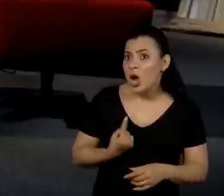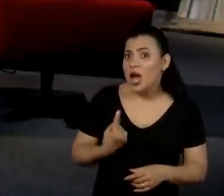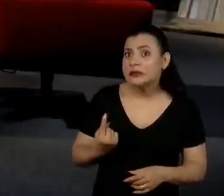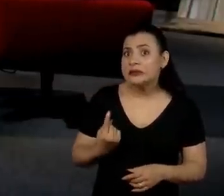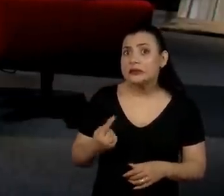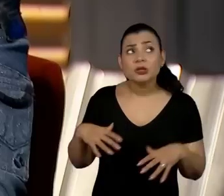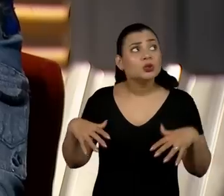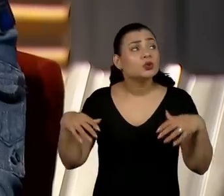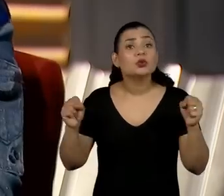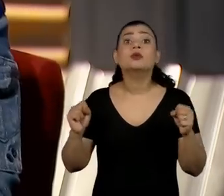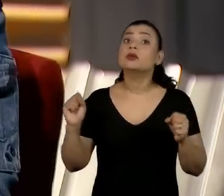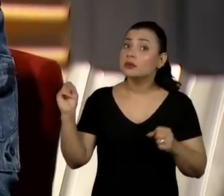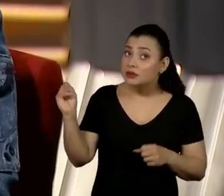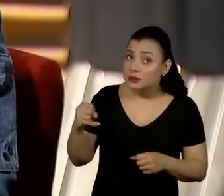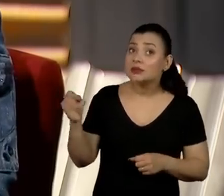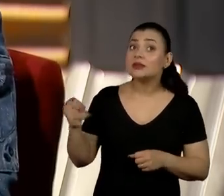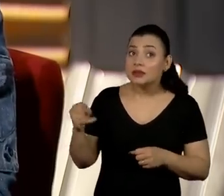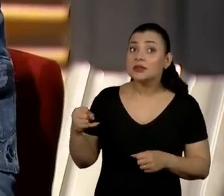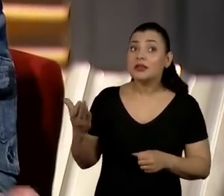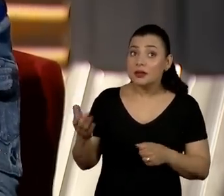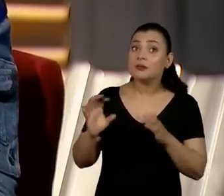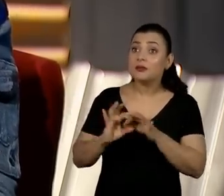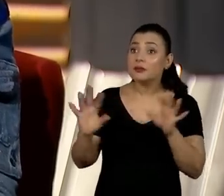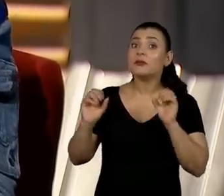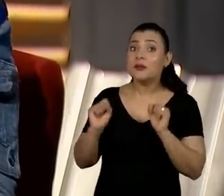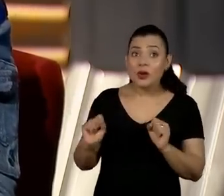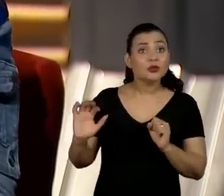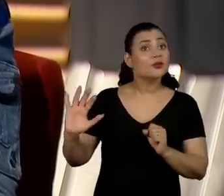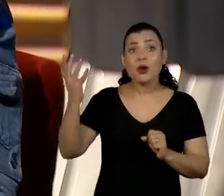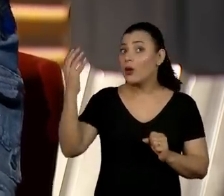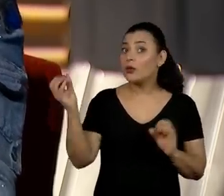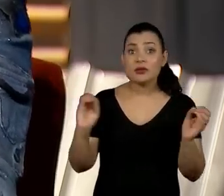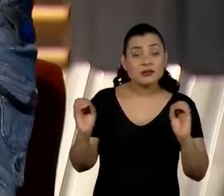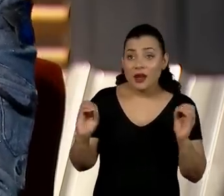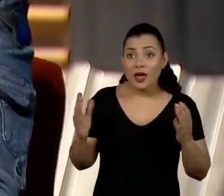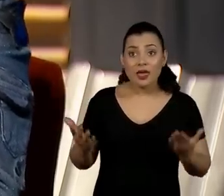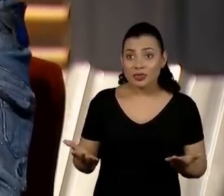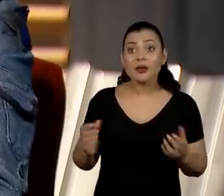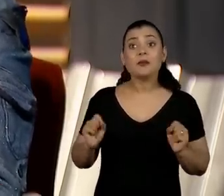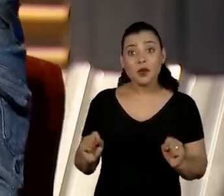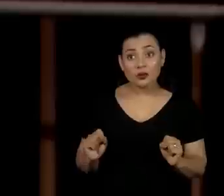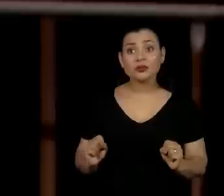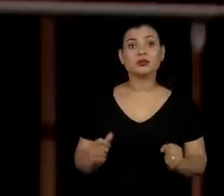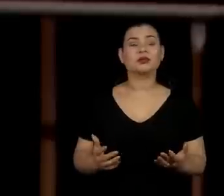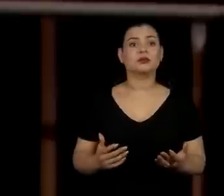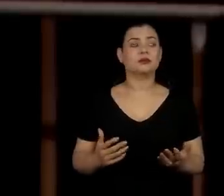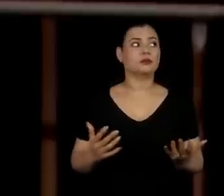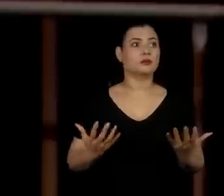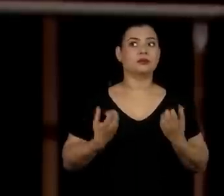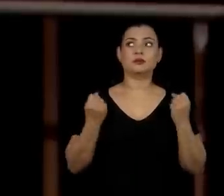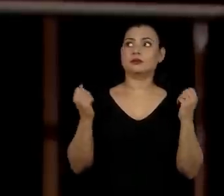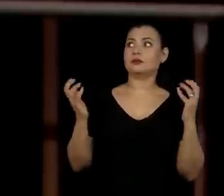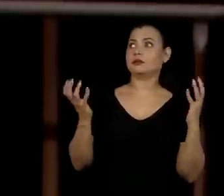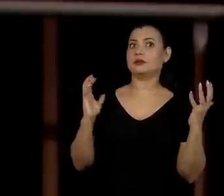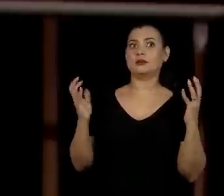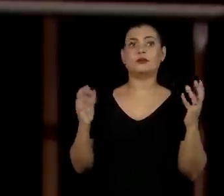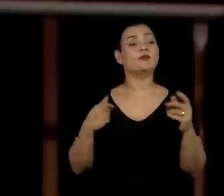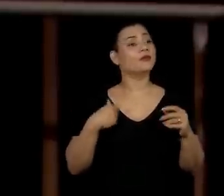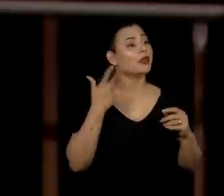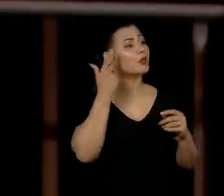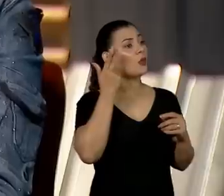sozinha nessa escuridão Sim senhora pode ir que nada vai acontecer então o que deveria ser o normal